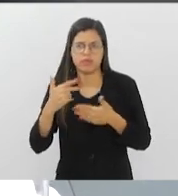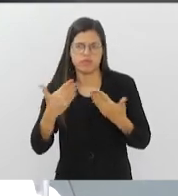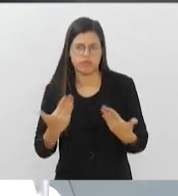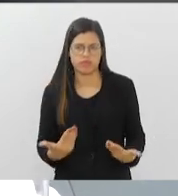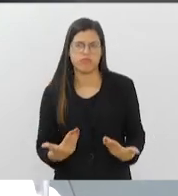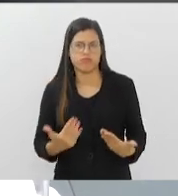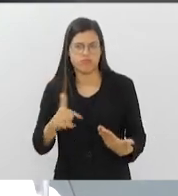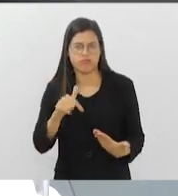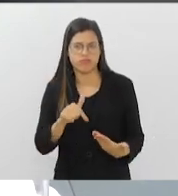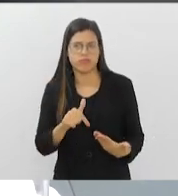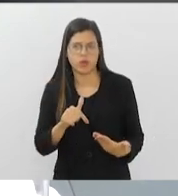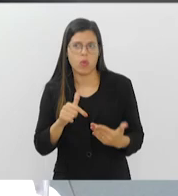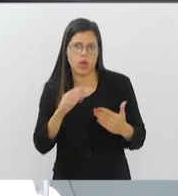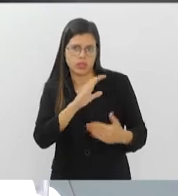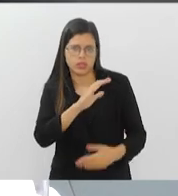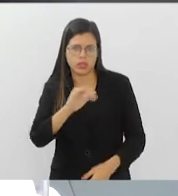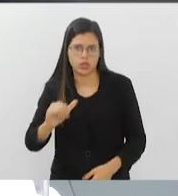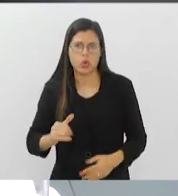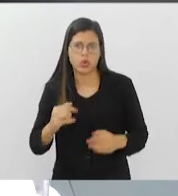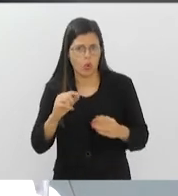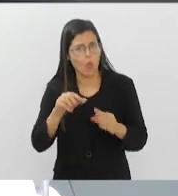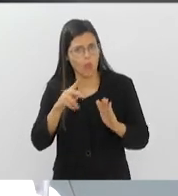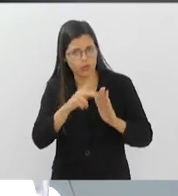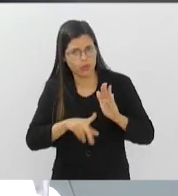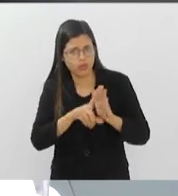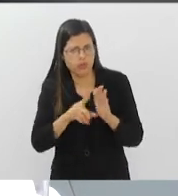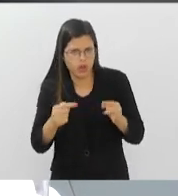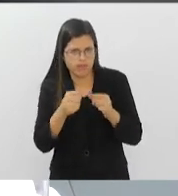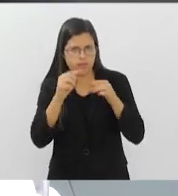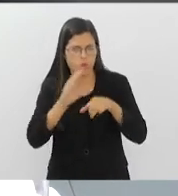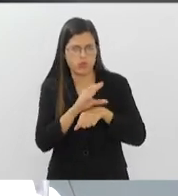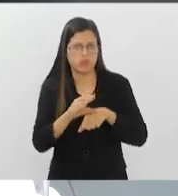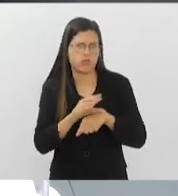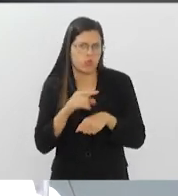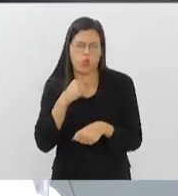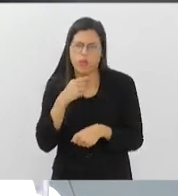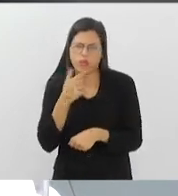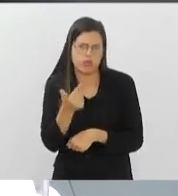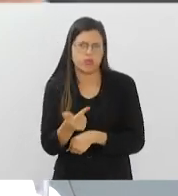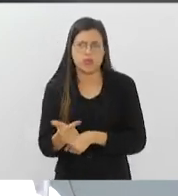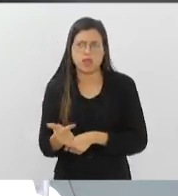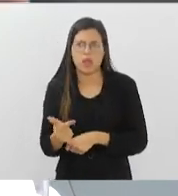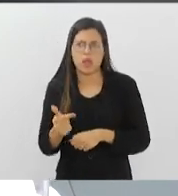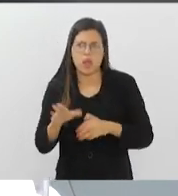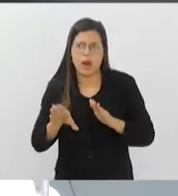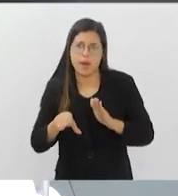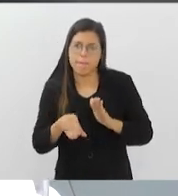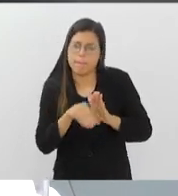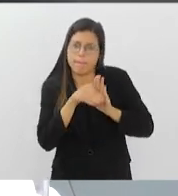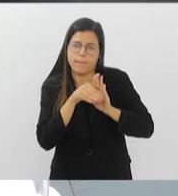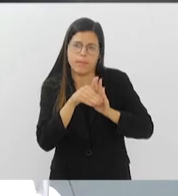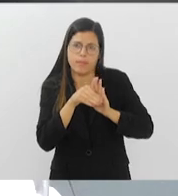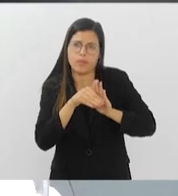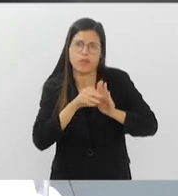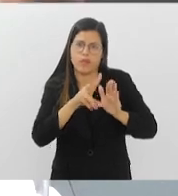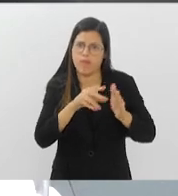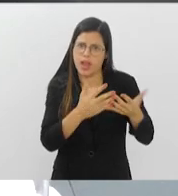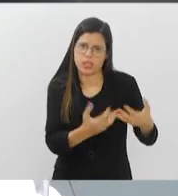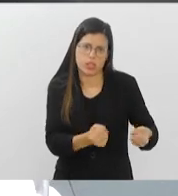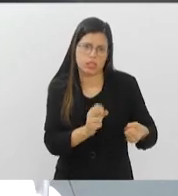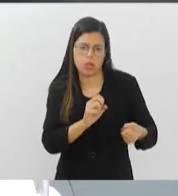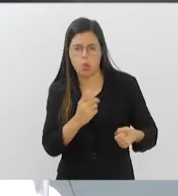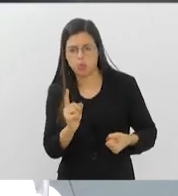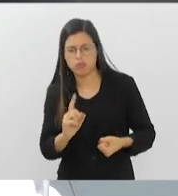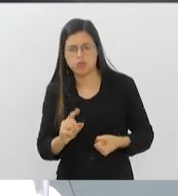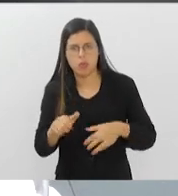Justiça, ele é constitucional o projeto, não há dúvida nenhuma, se vai acatar as emendas ou não devolver para o plenário. Perfeito. Para trazer para